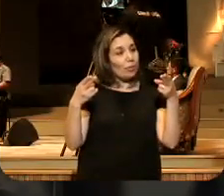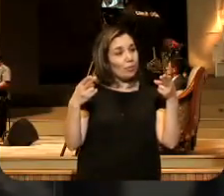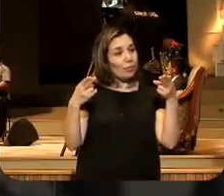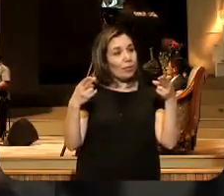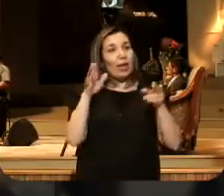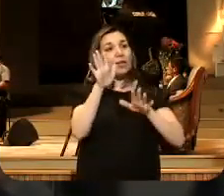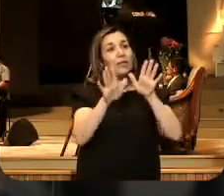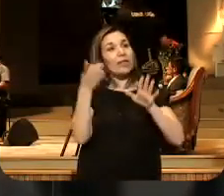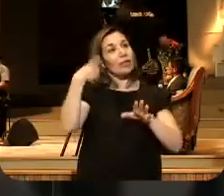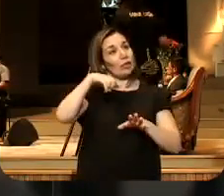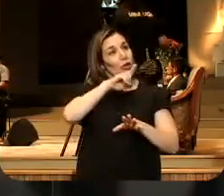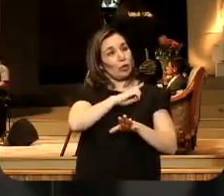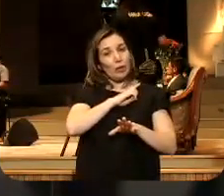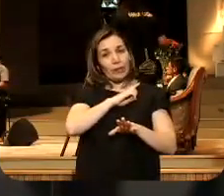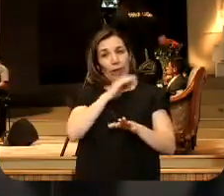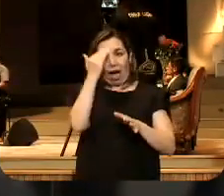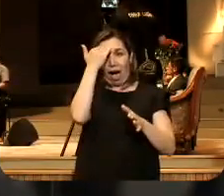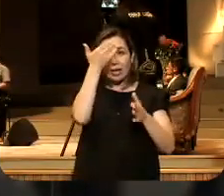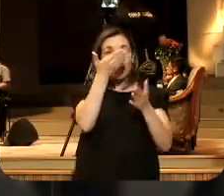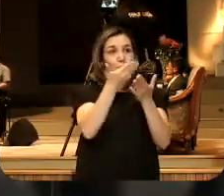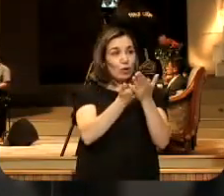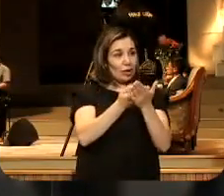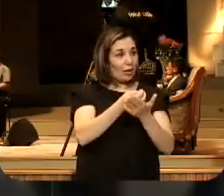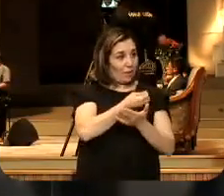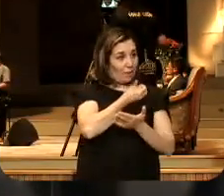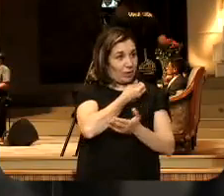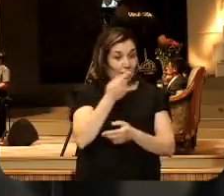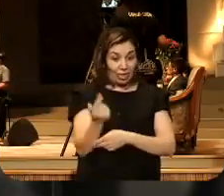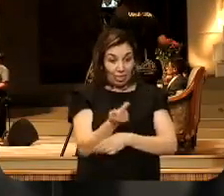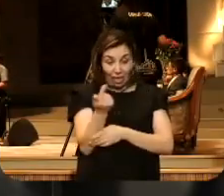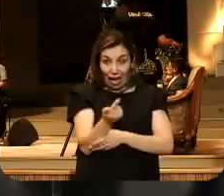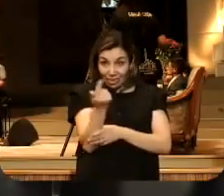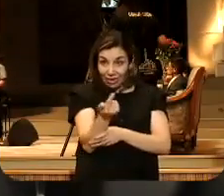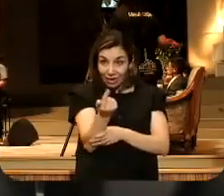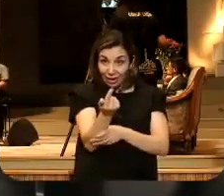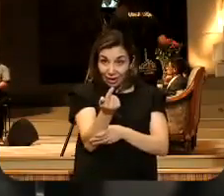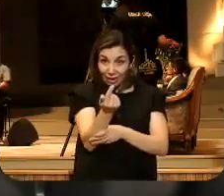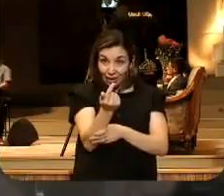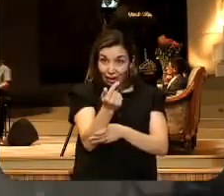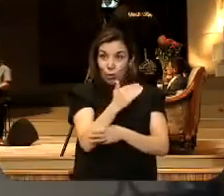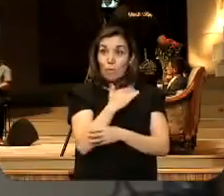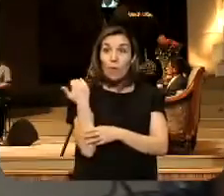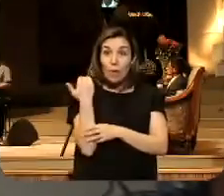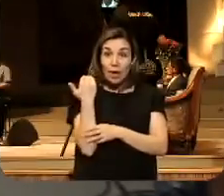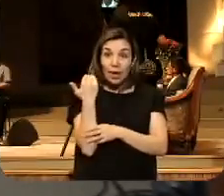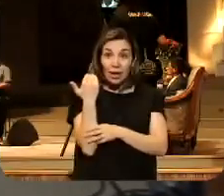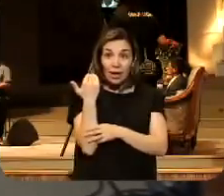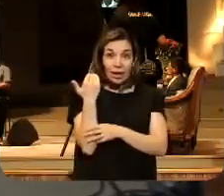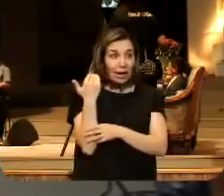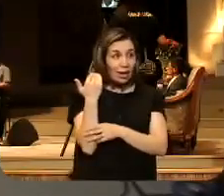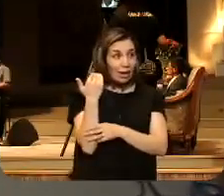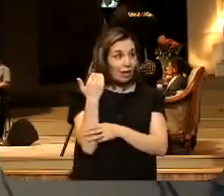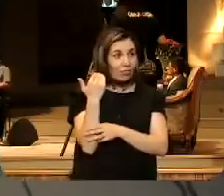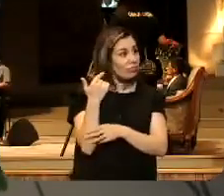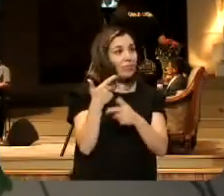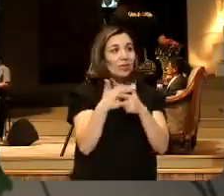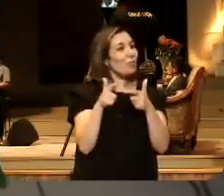Para nós que cremos na ressurreição, o final está lá em Apocalipse